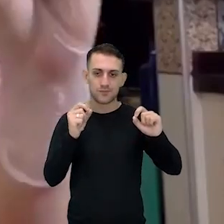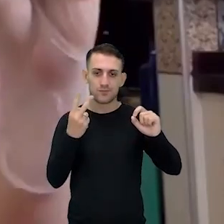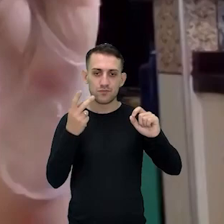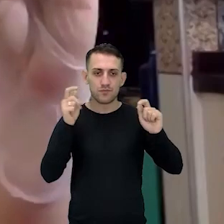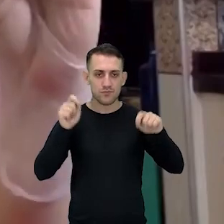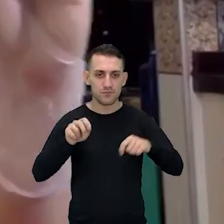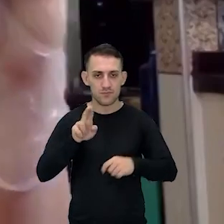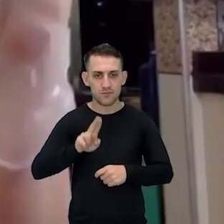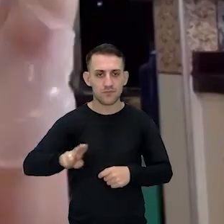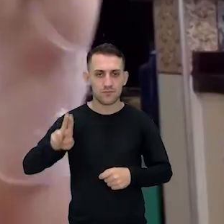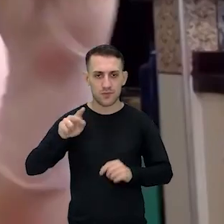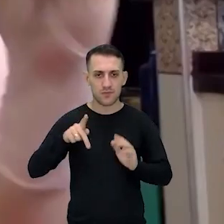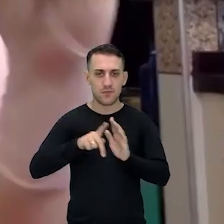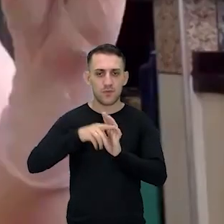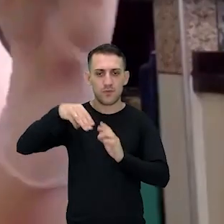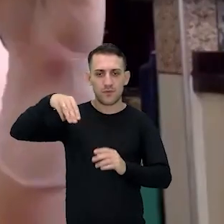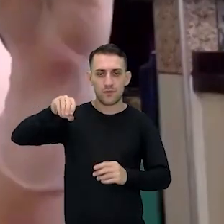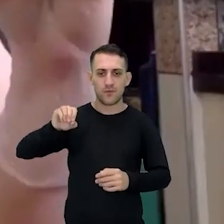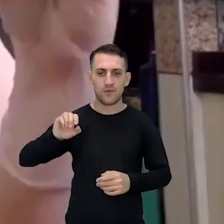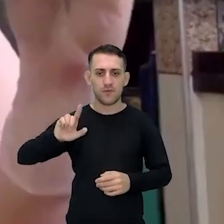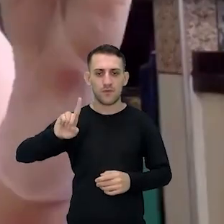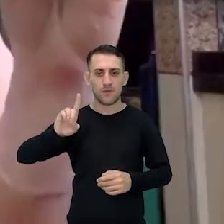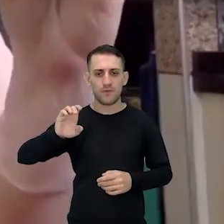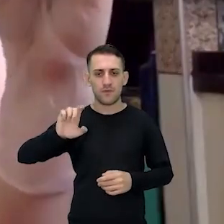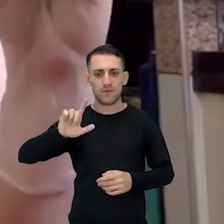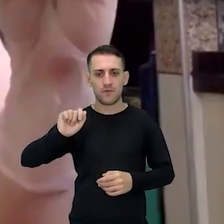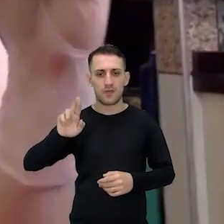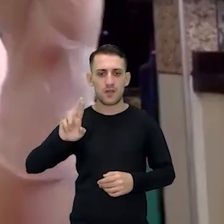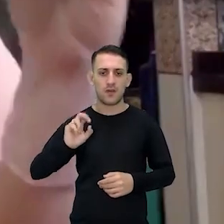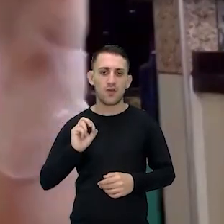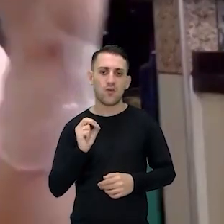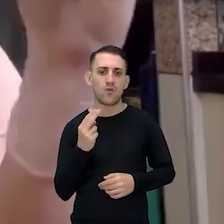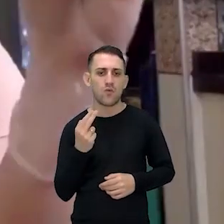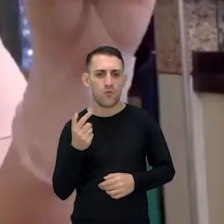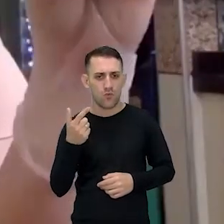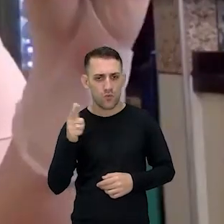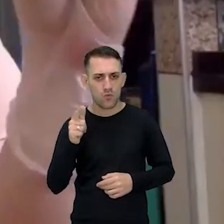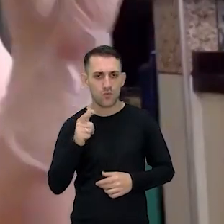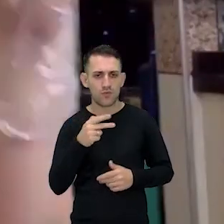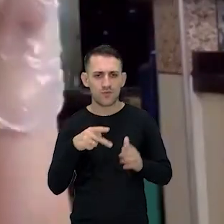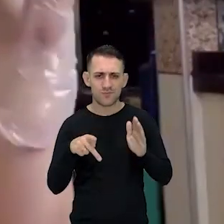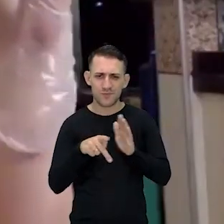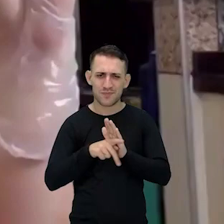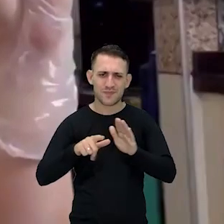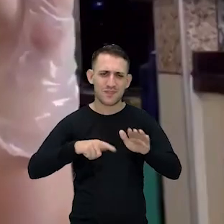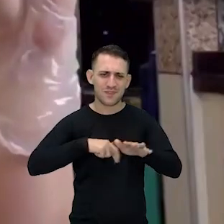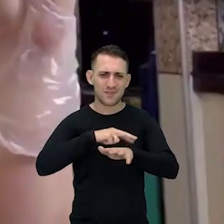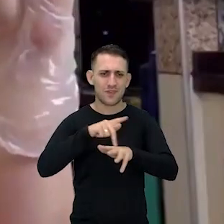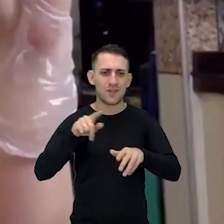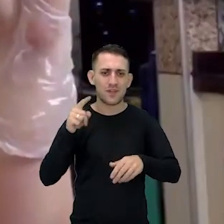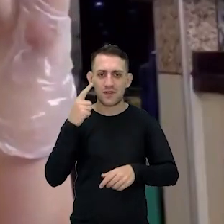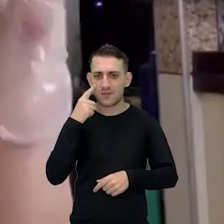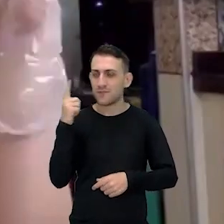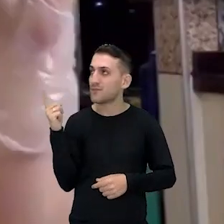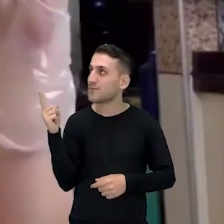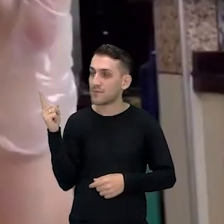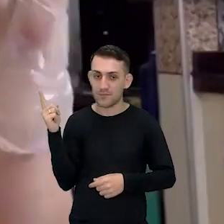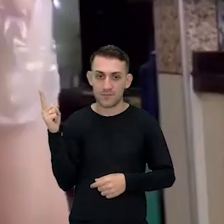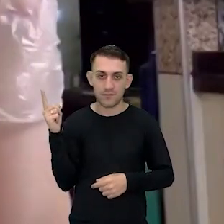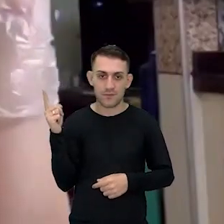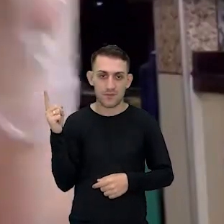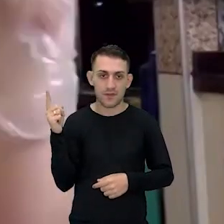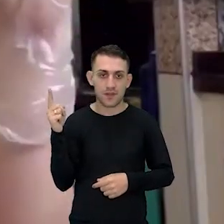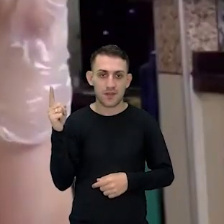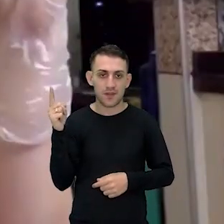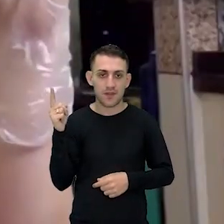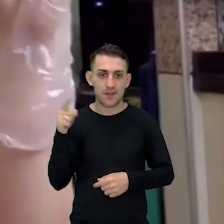de modelar mesmo, ou alguma massa plástica, bolinhas de gel. Aqui, gente, vou falar, isso